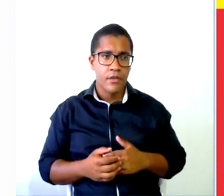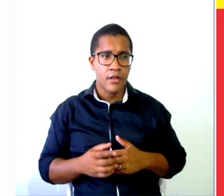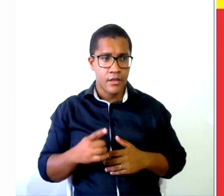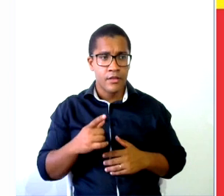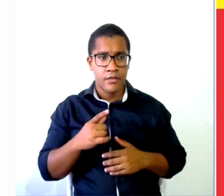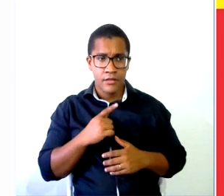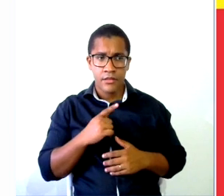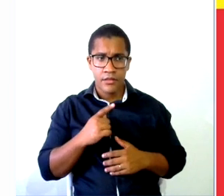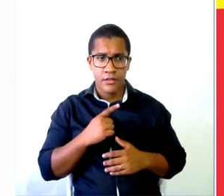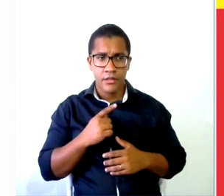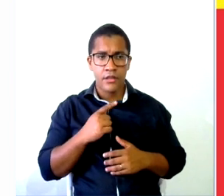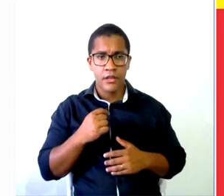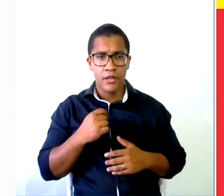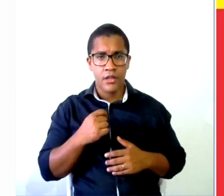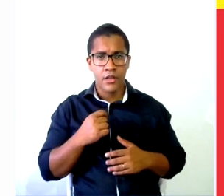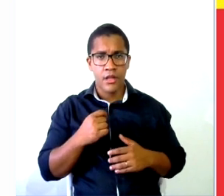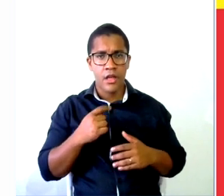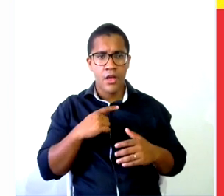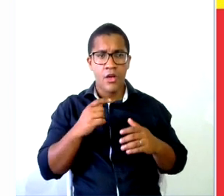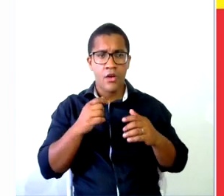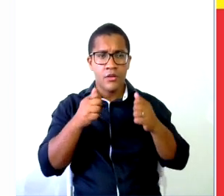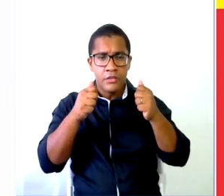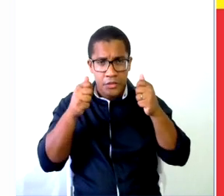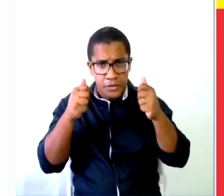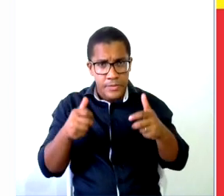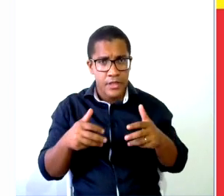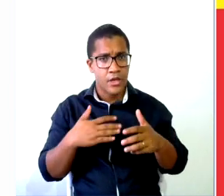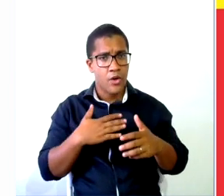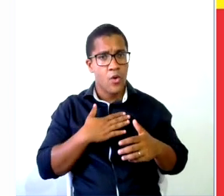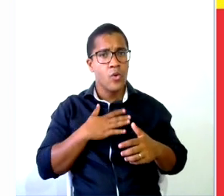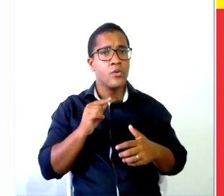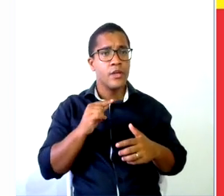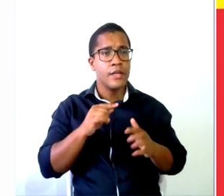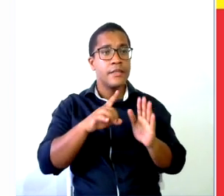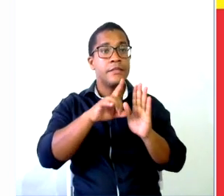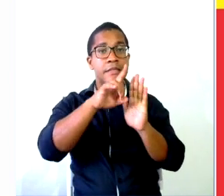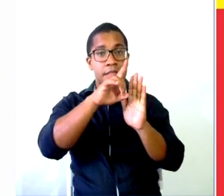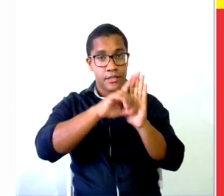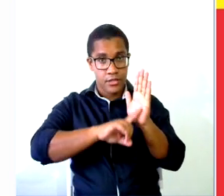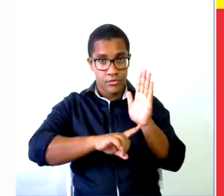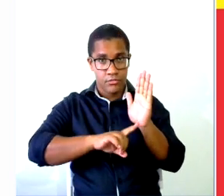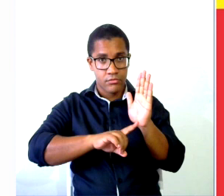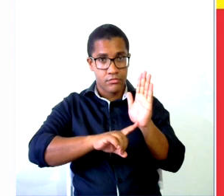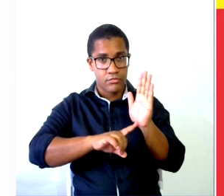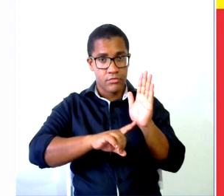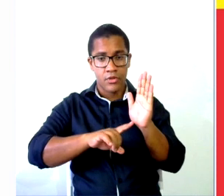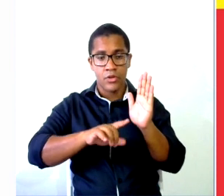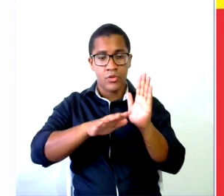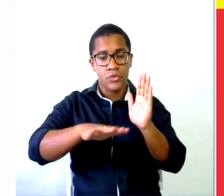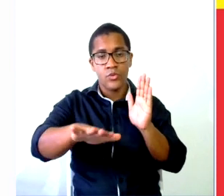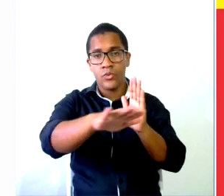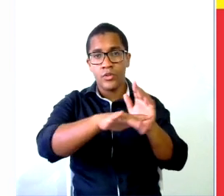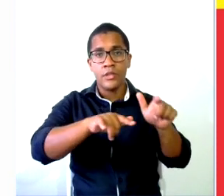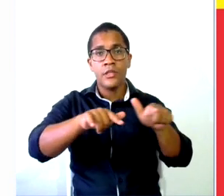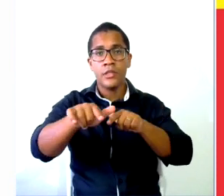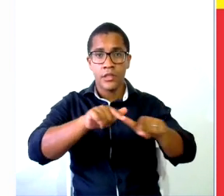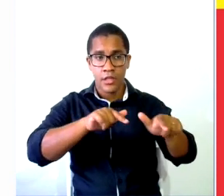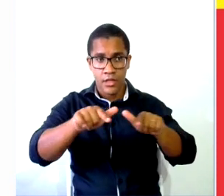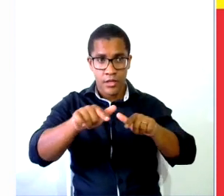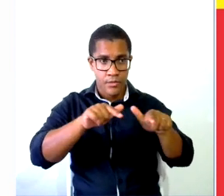disso, eu gosto muito de enfatizar que os direitos, né, dos